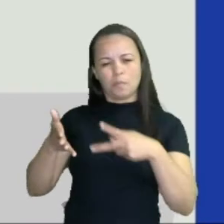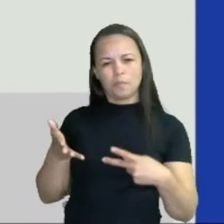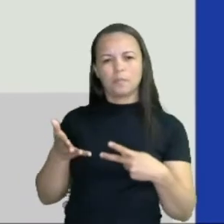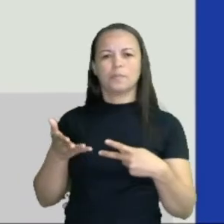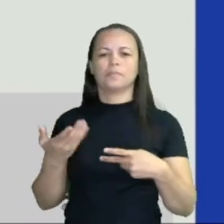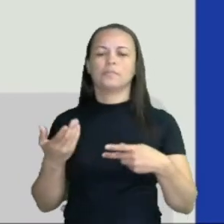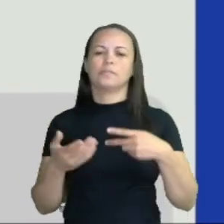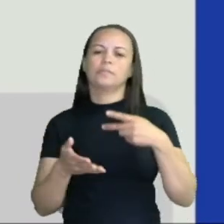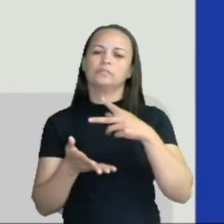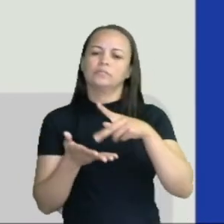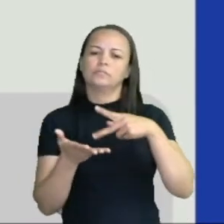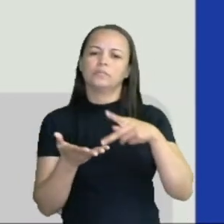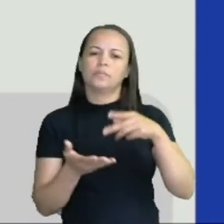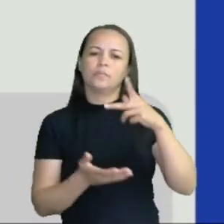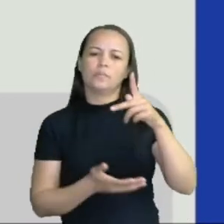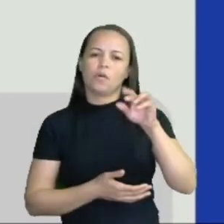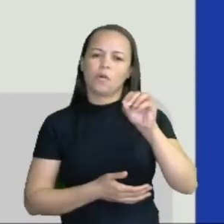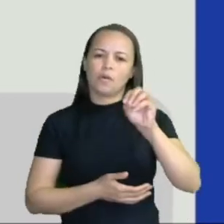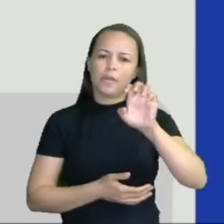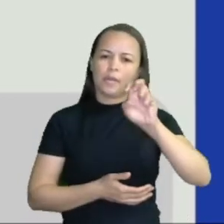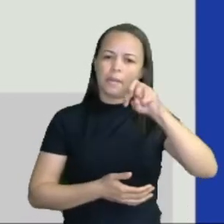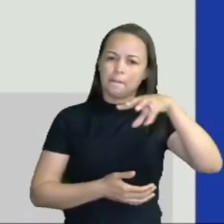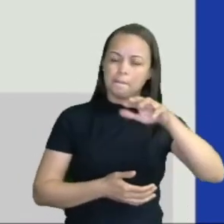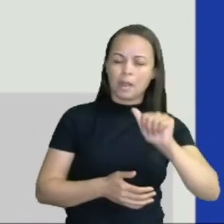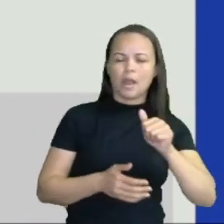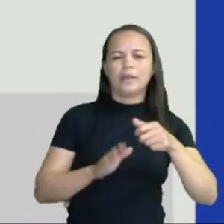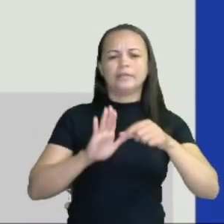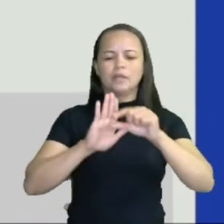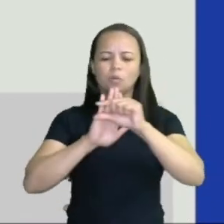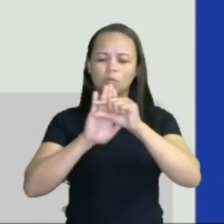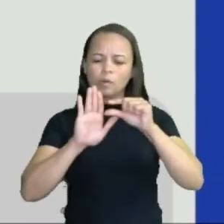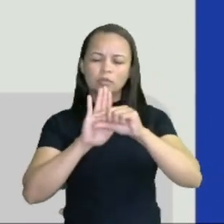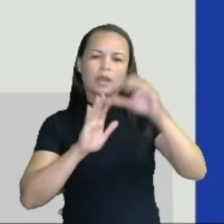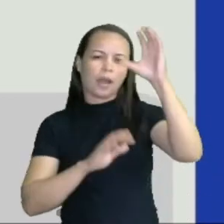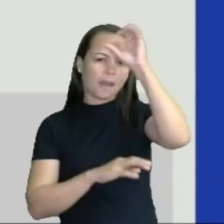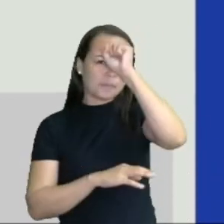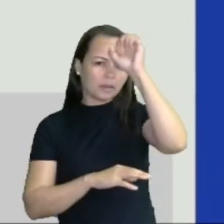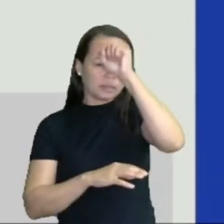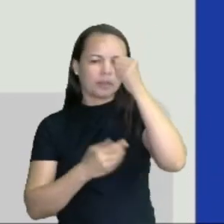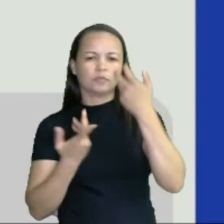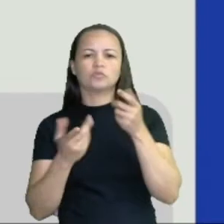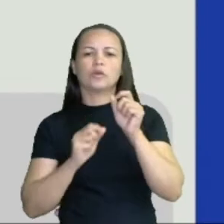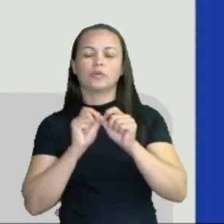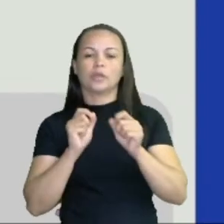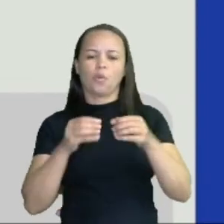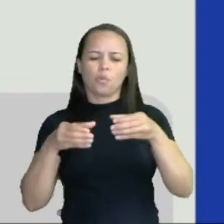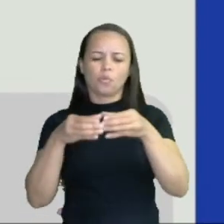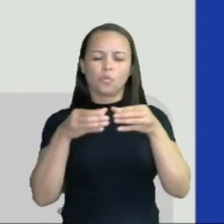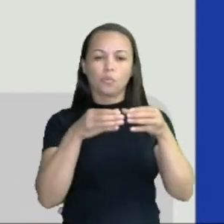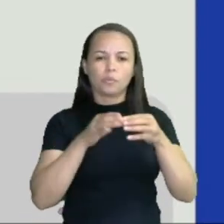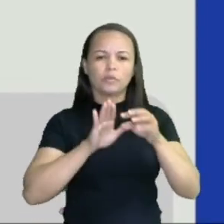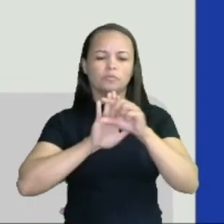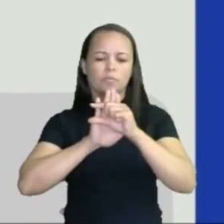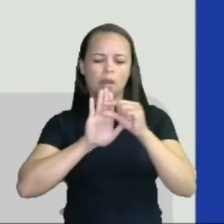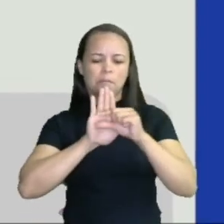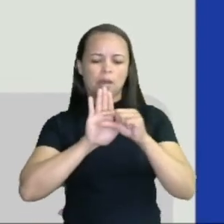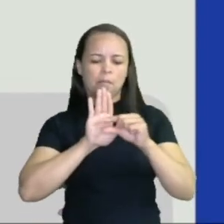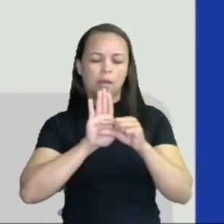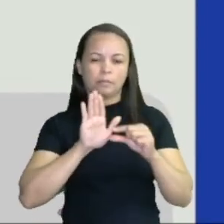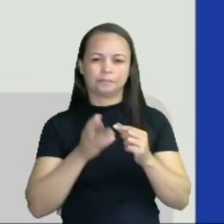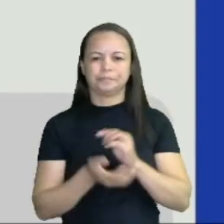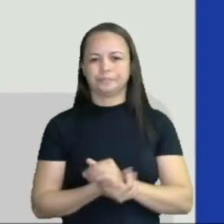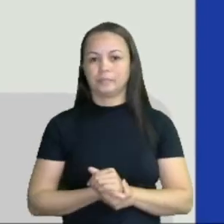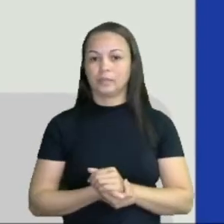que são versos, o que são estrofes. Então, estrofe aí é o conjuntinho de versos. Então,